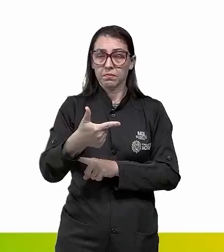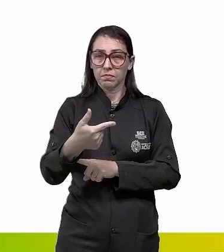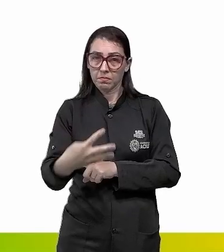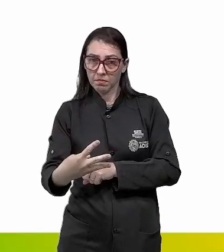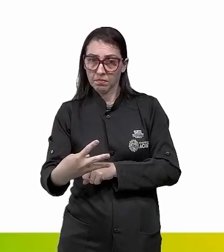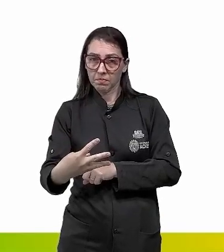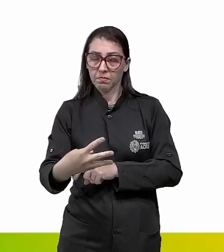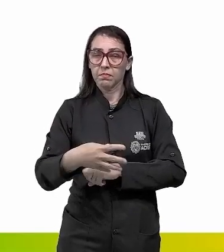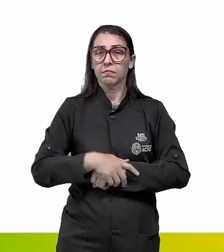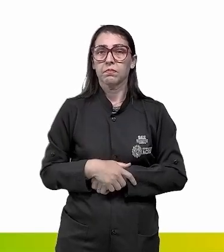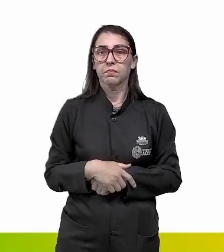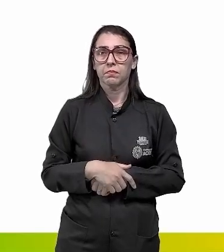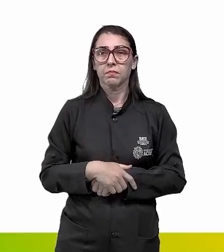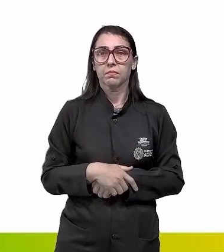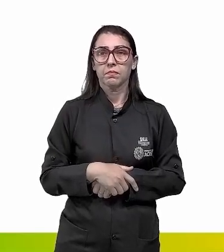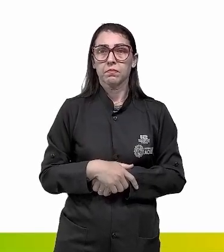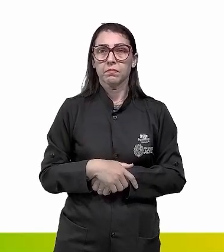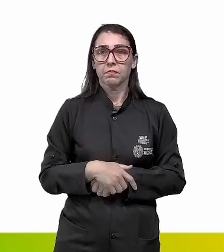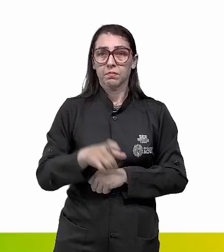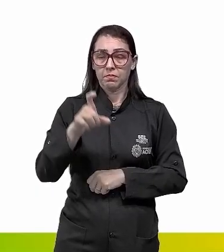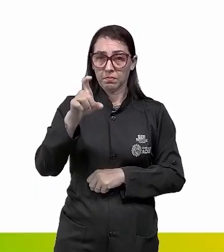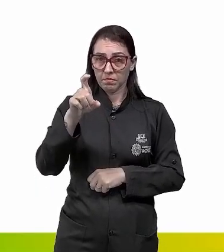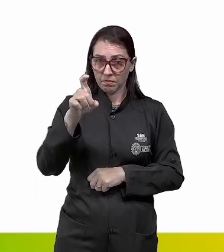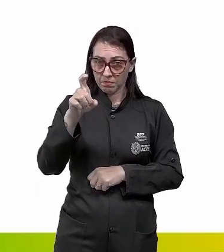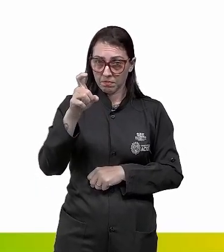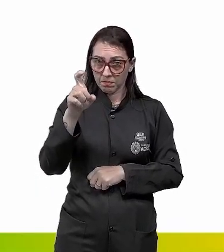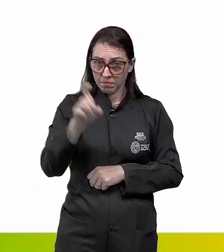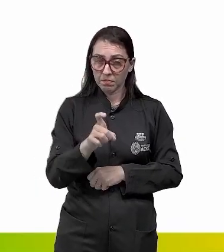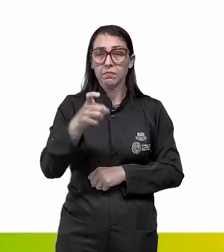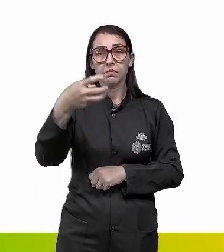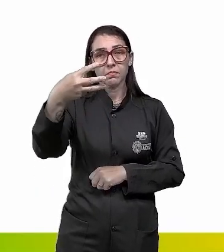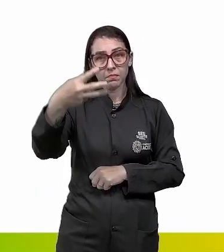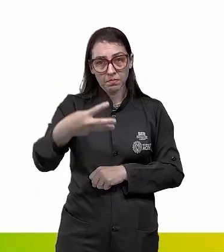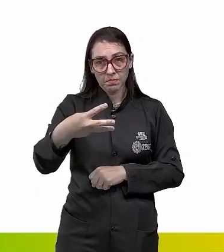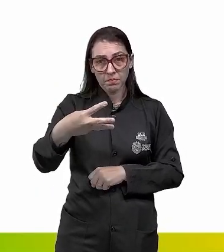24. Quando o x é 3,